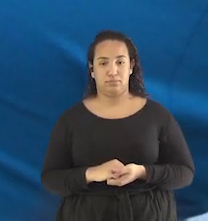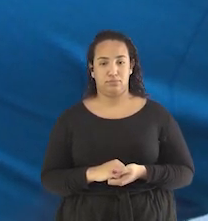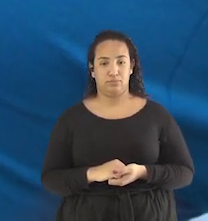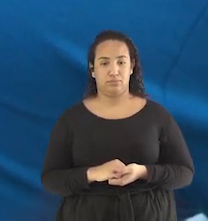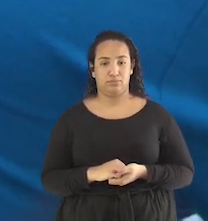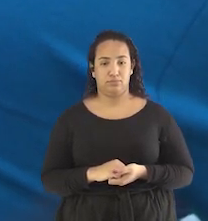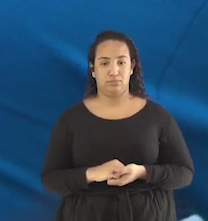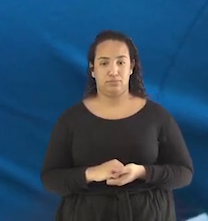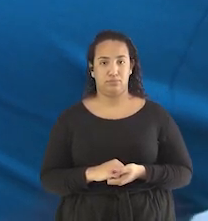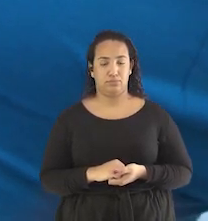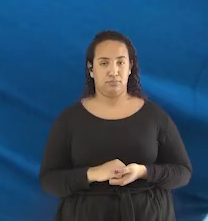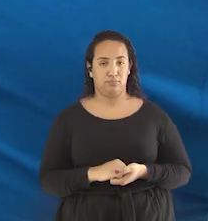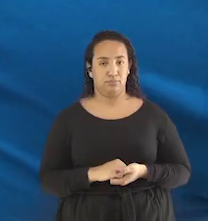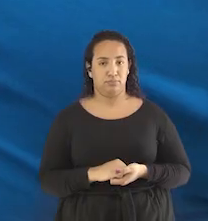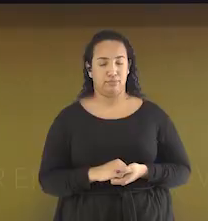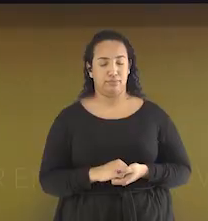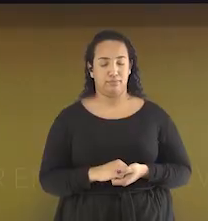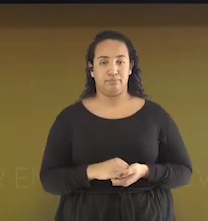inteiros